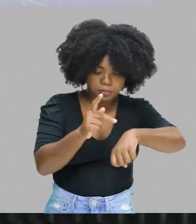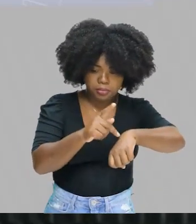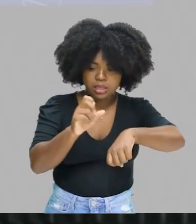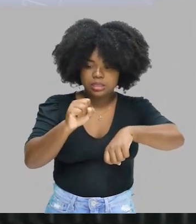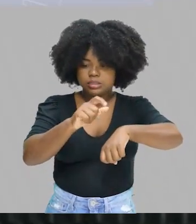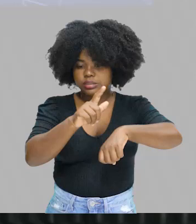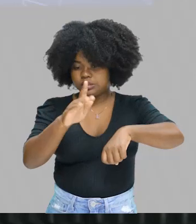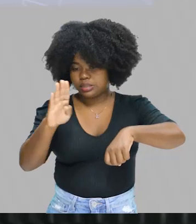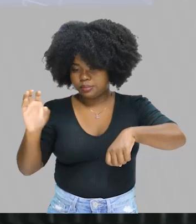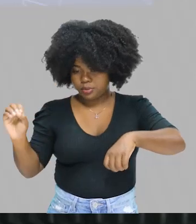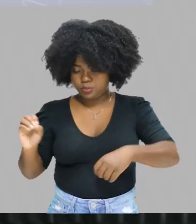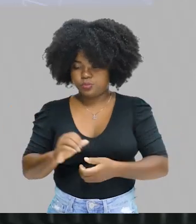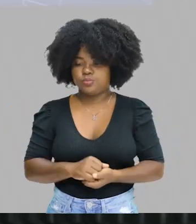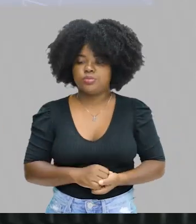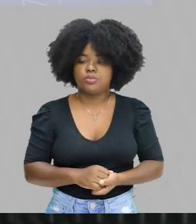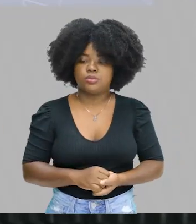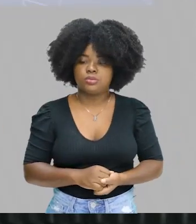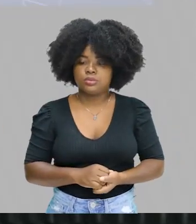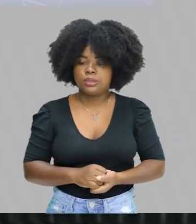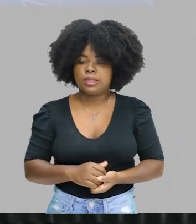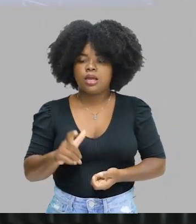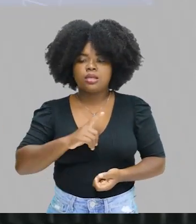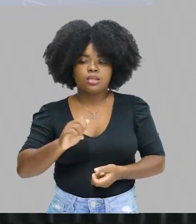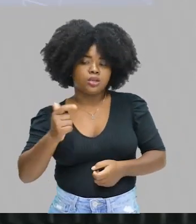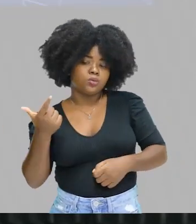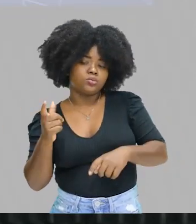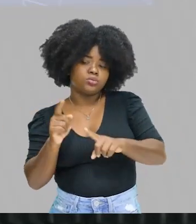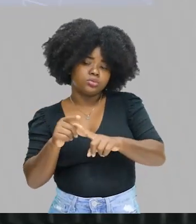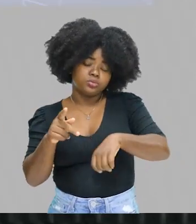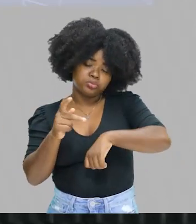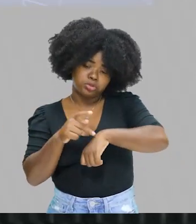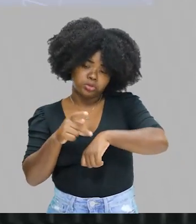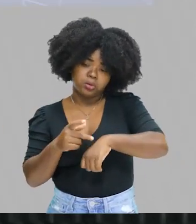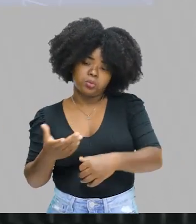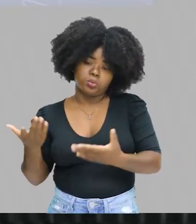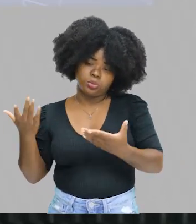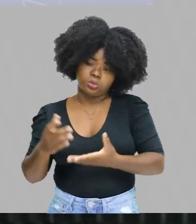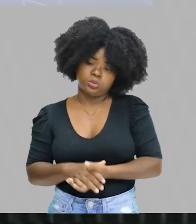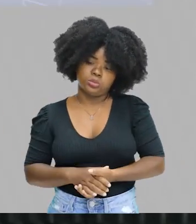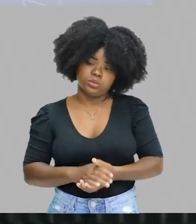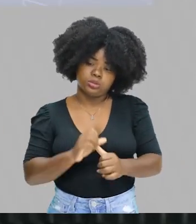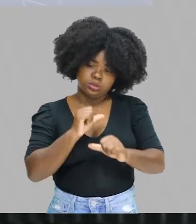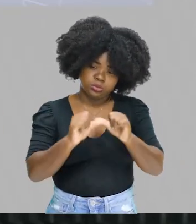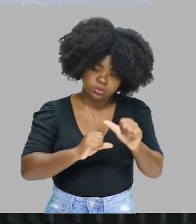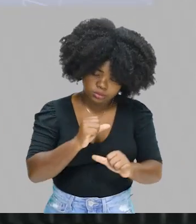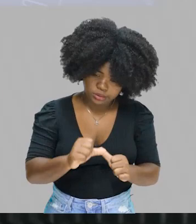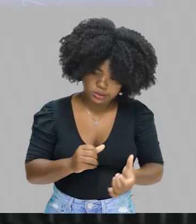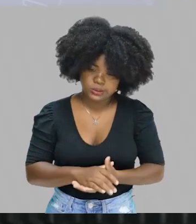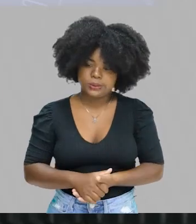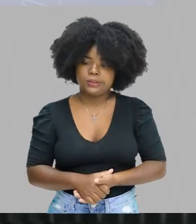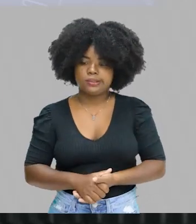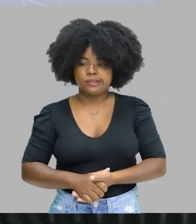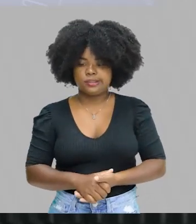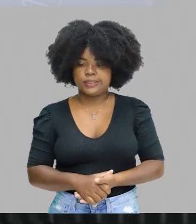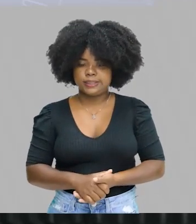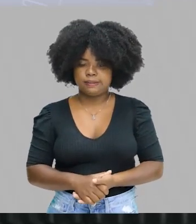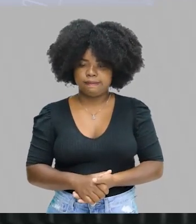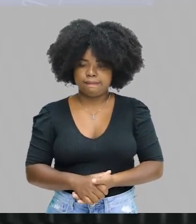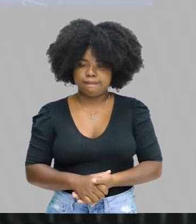densidade baixíssima. Rochas metamórficas, sedimentares e guinhas criadas a partir de pressão ou alta temperatura.